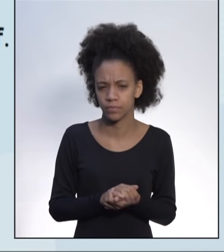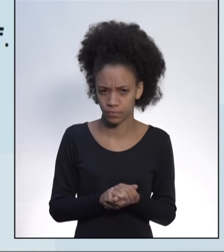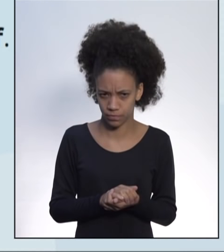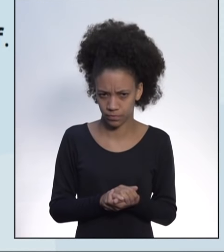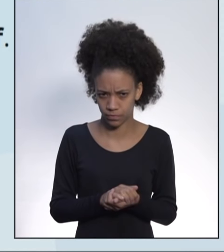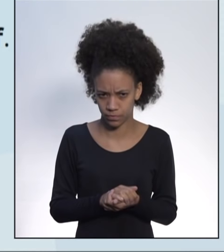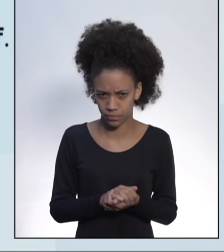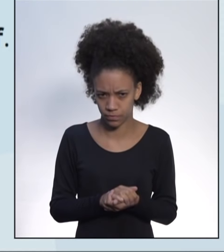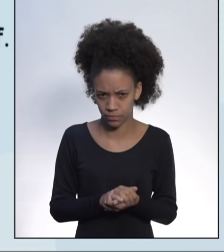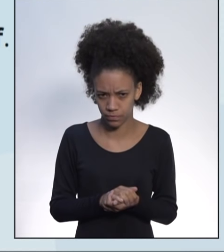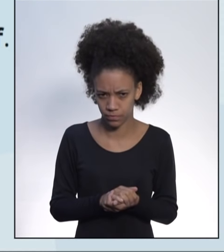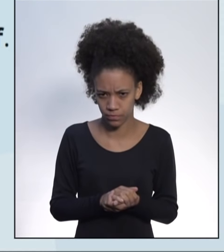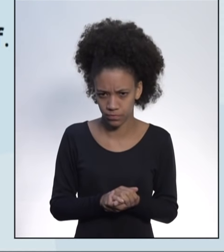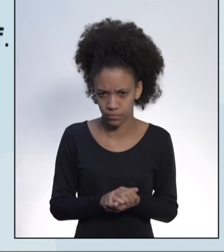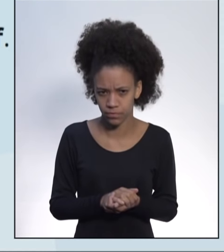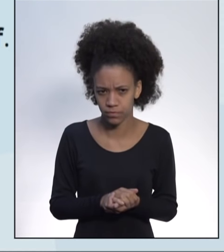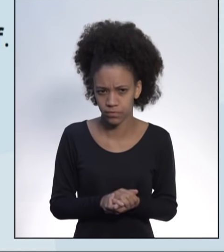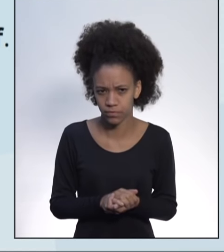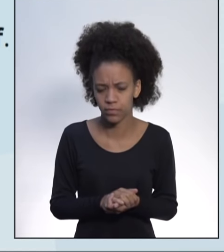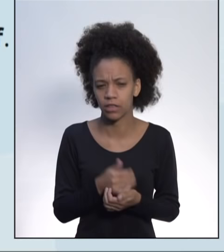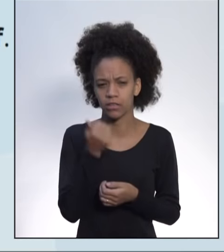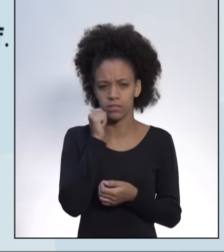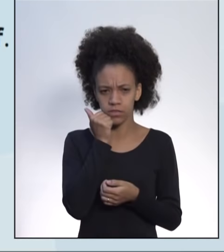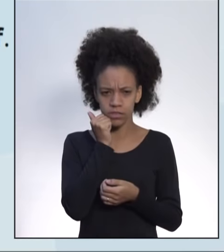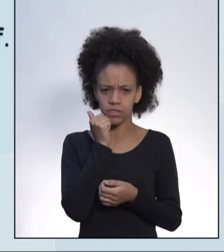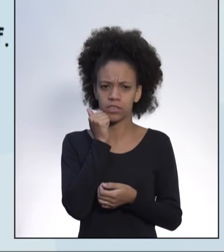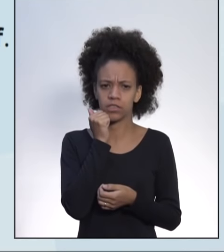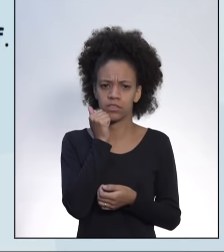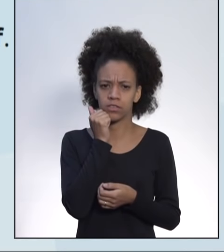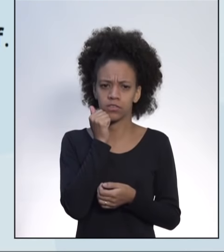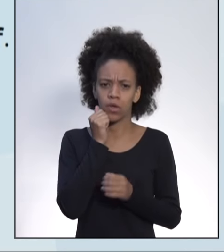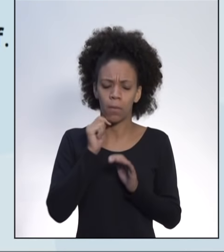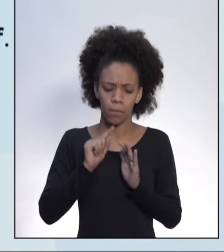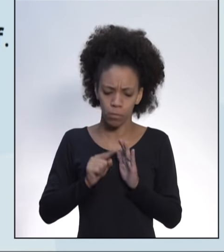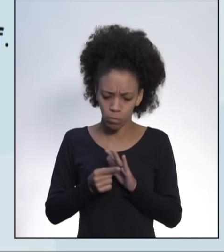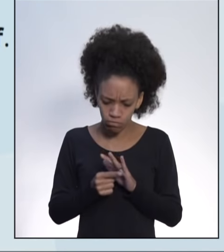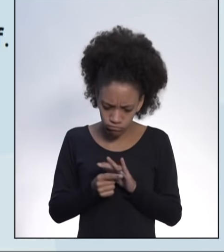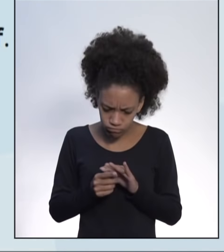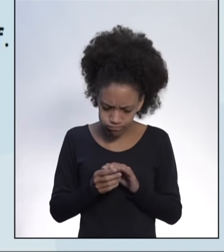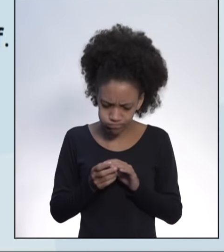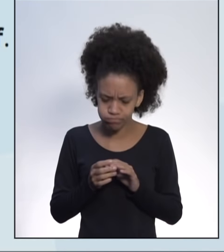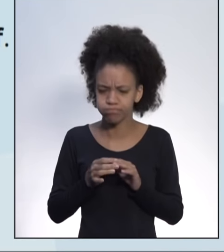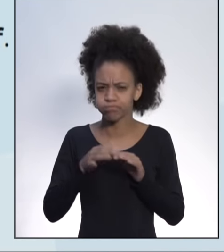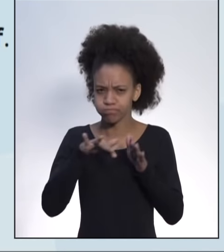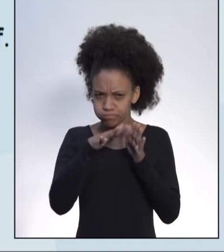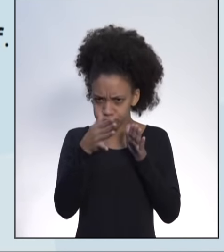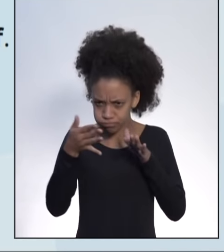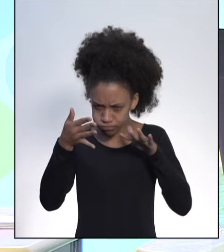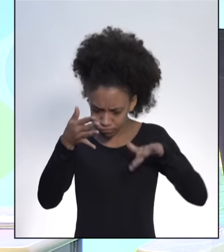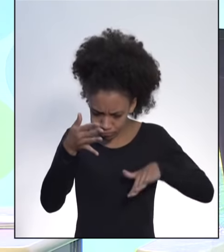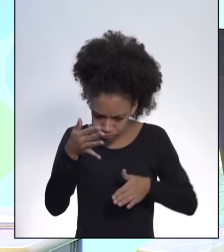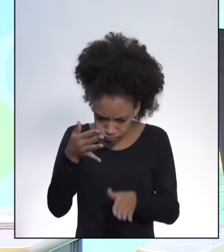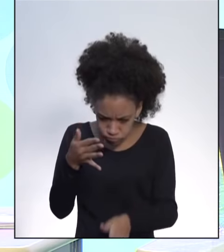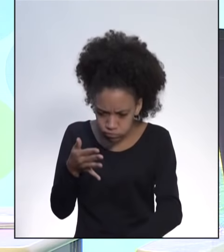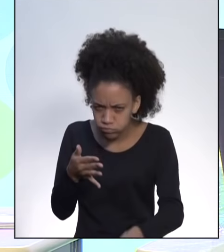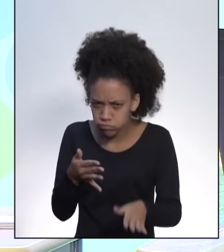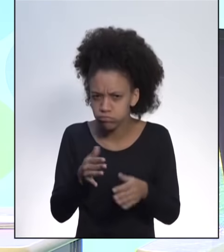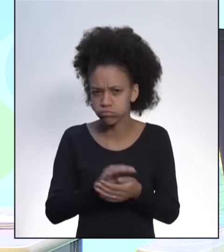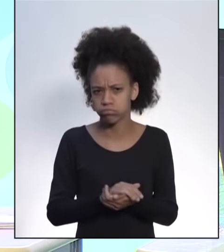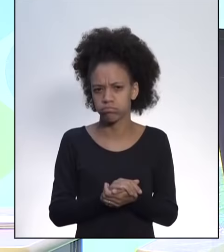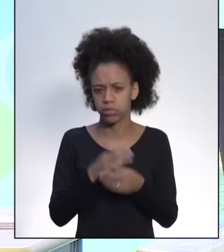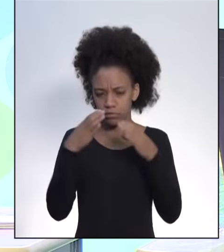the penis and animals os cientistas mergulhão and snorkeling sabemos